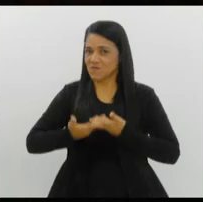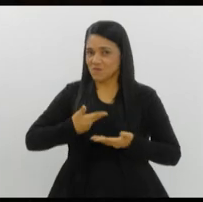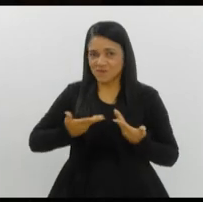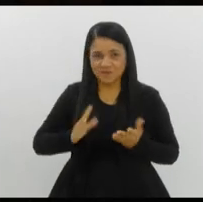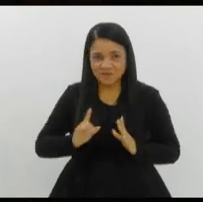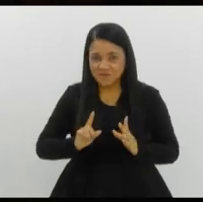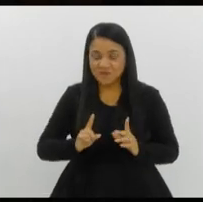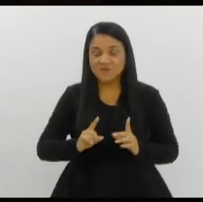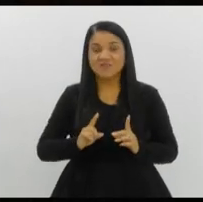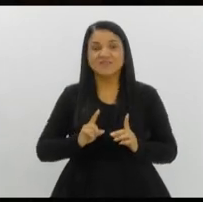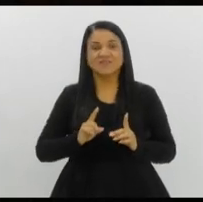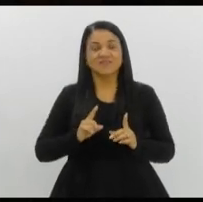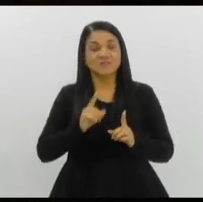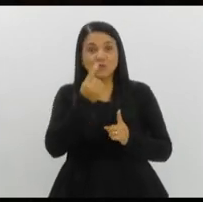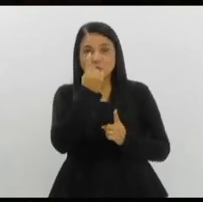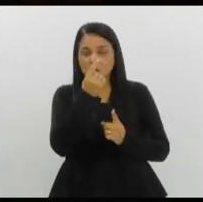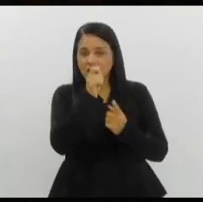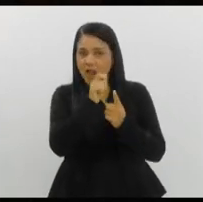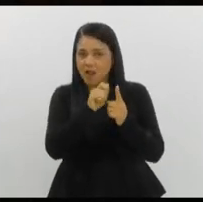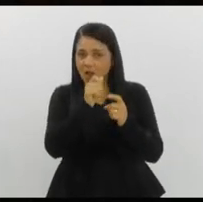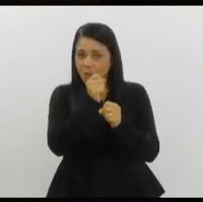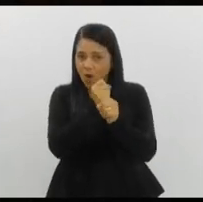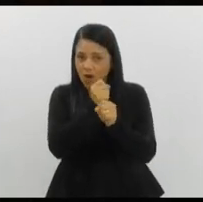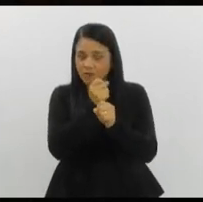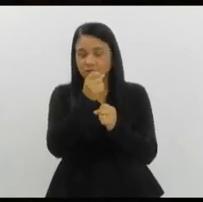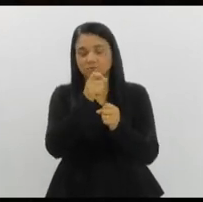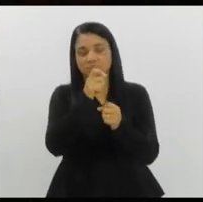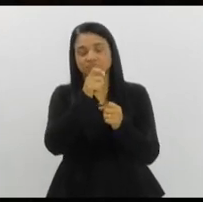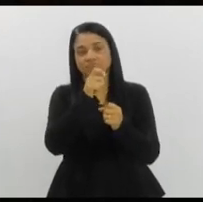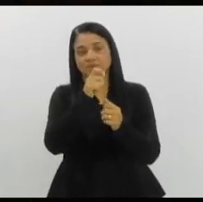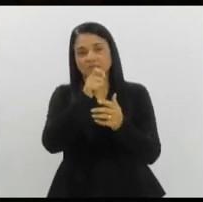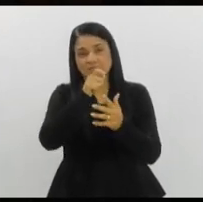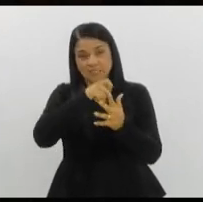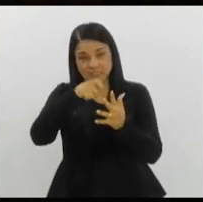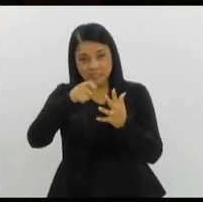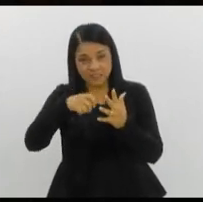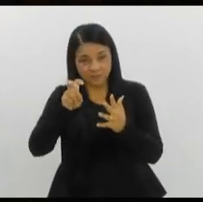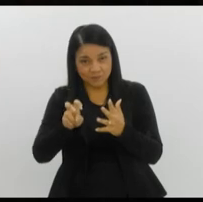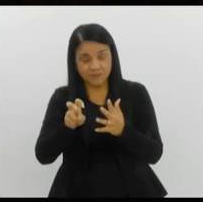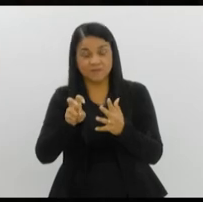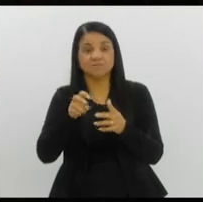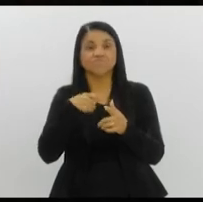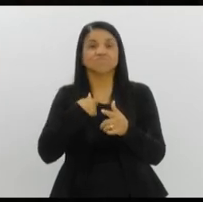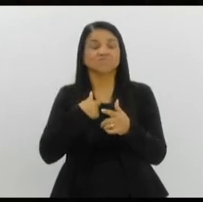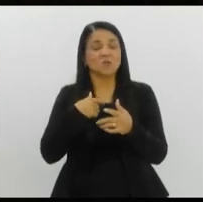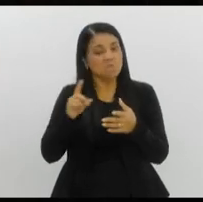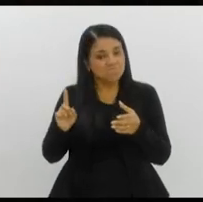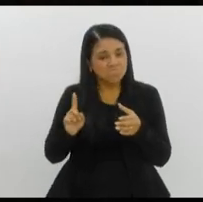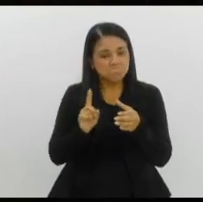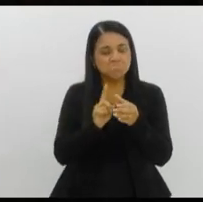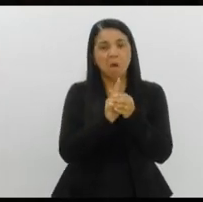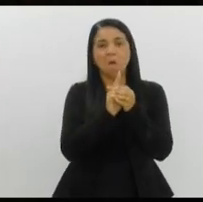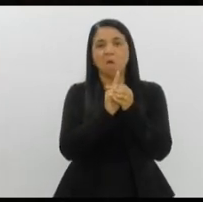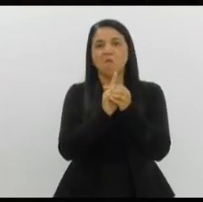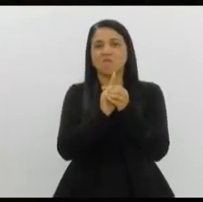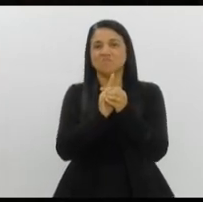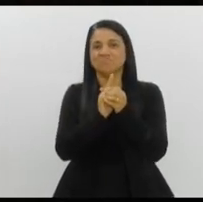eu confesso que nesse 1 ano e meio me sinto realmente parte desse grande corpo